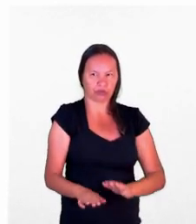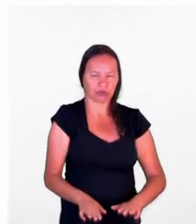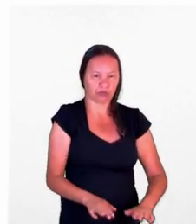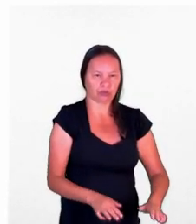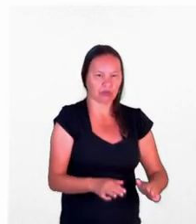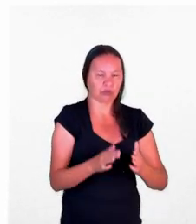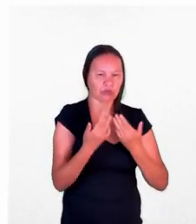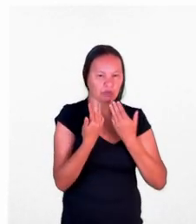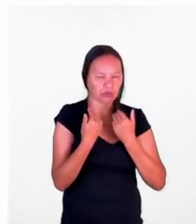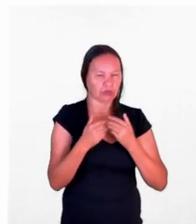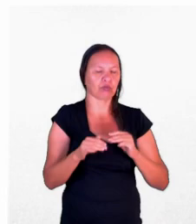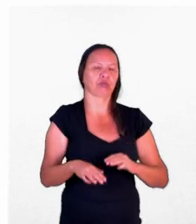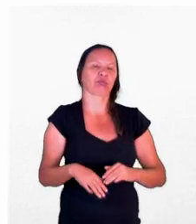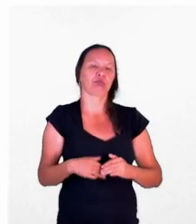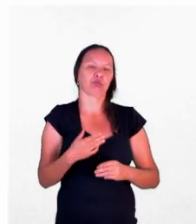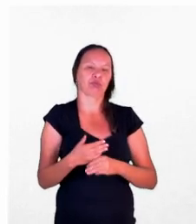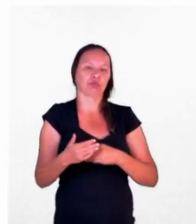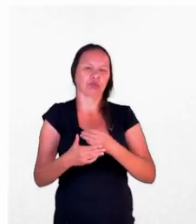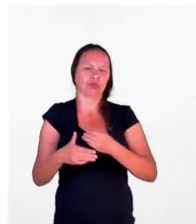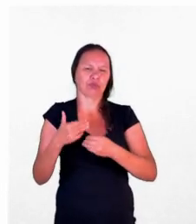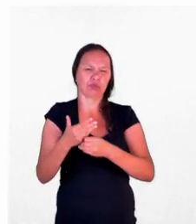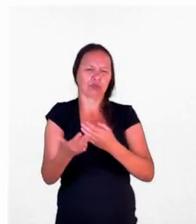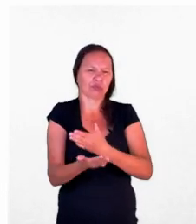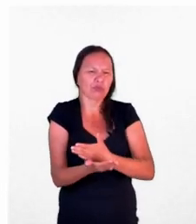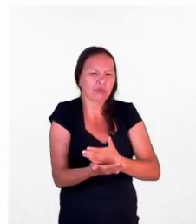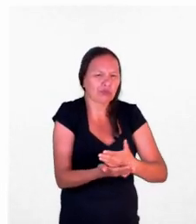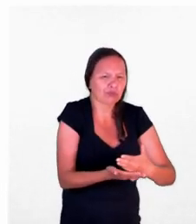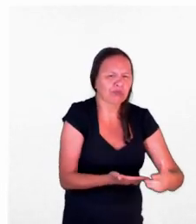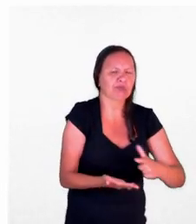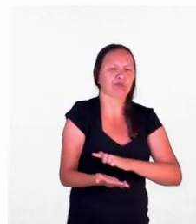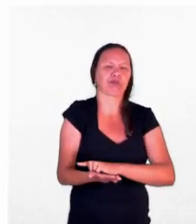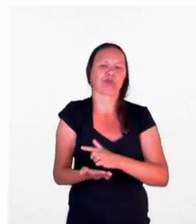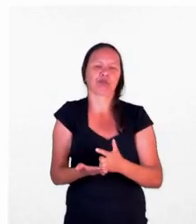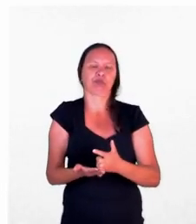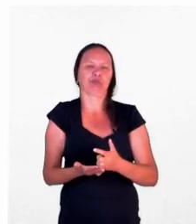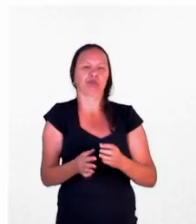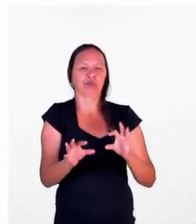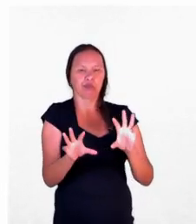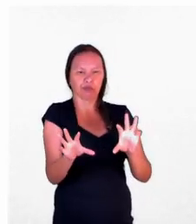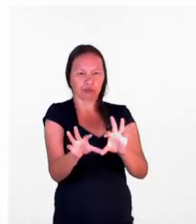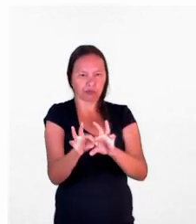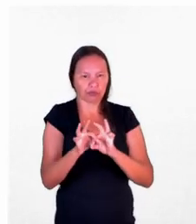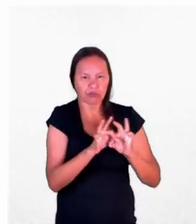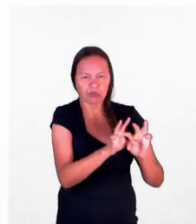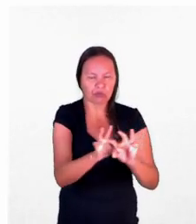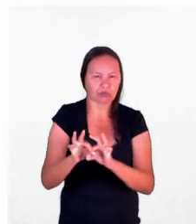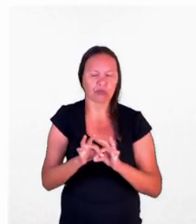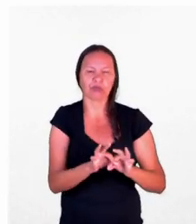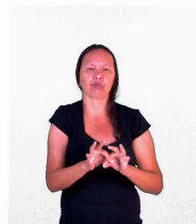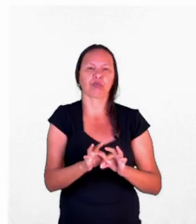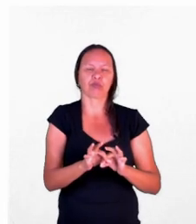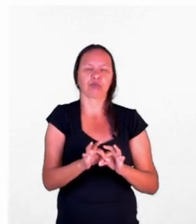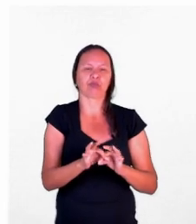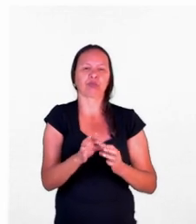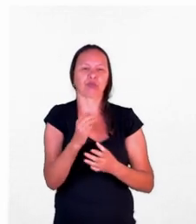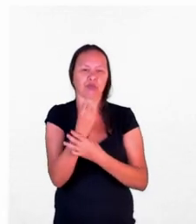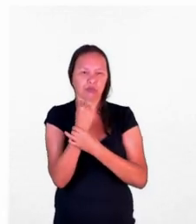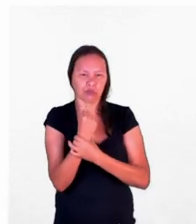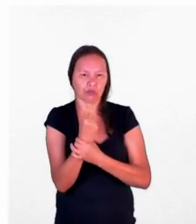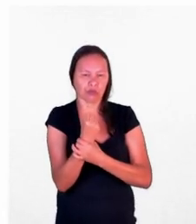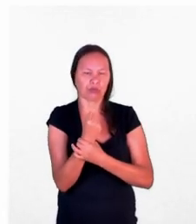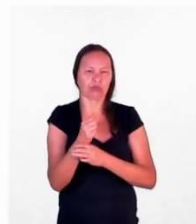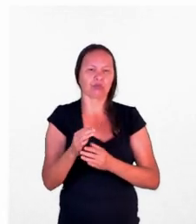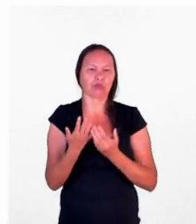processo começou eh para entender o papel da União na na garantia da Alimentação adequada a